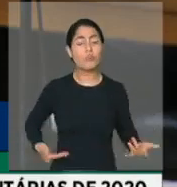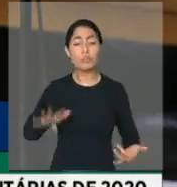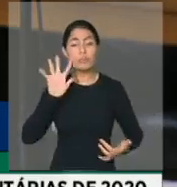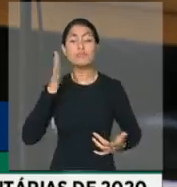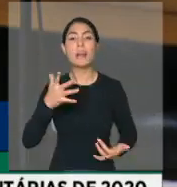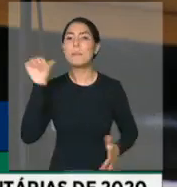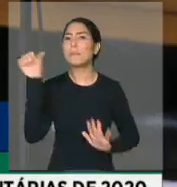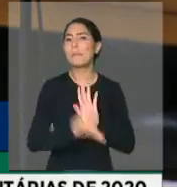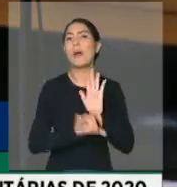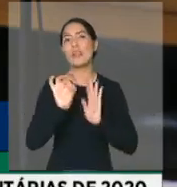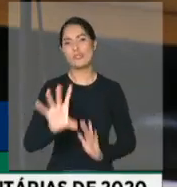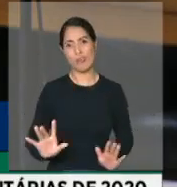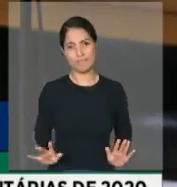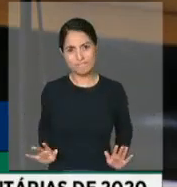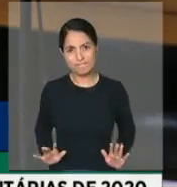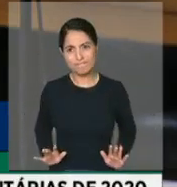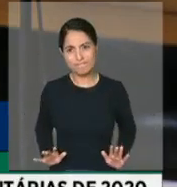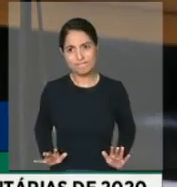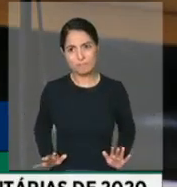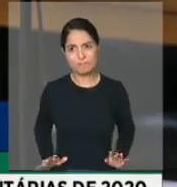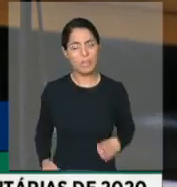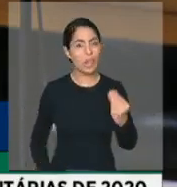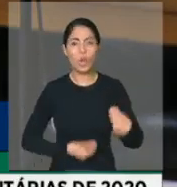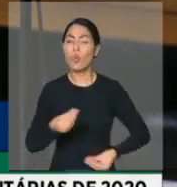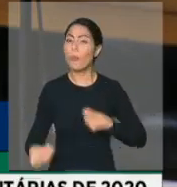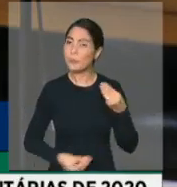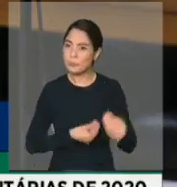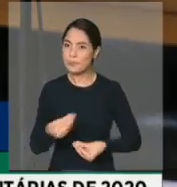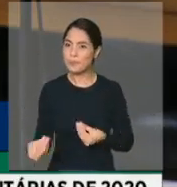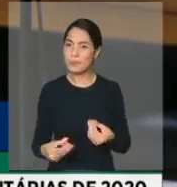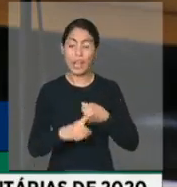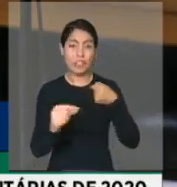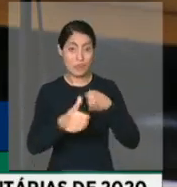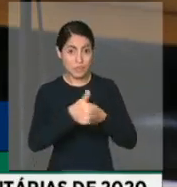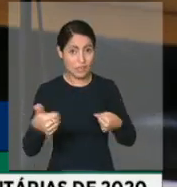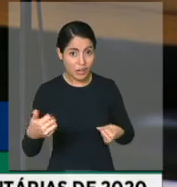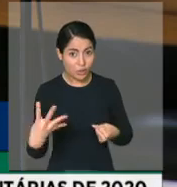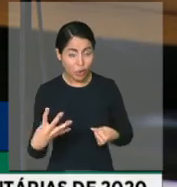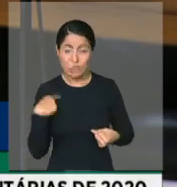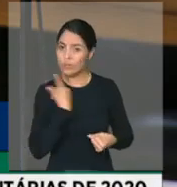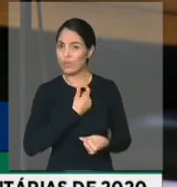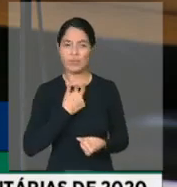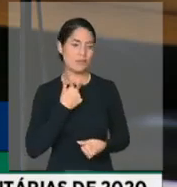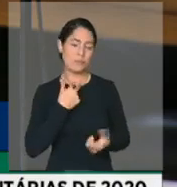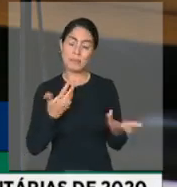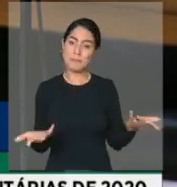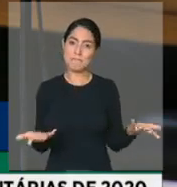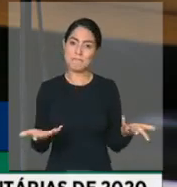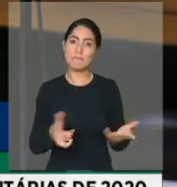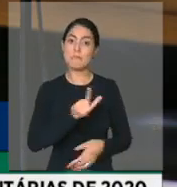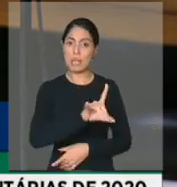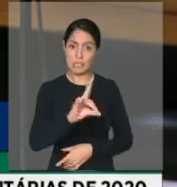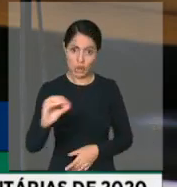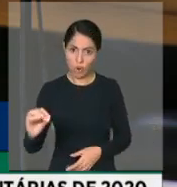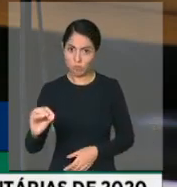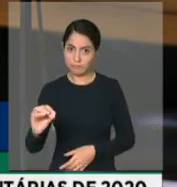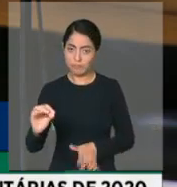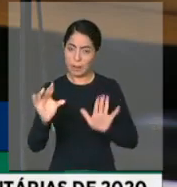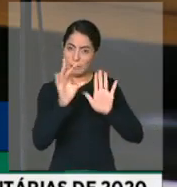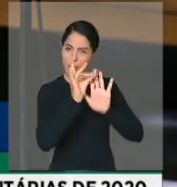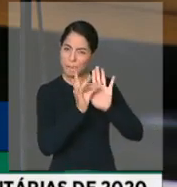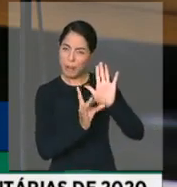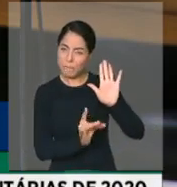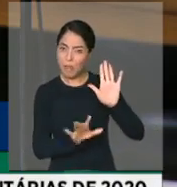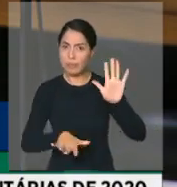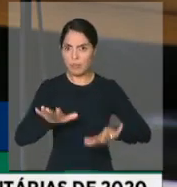age para piorar a situação. E não poderá fazer com o artigo 114, na LDO, determinados temas.